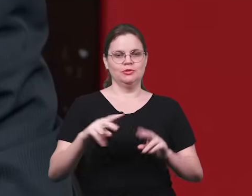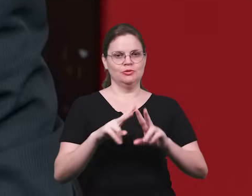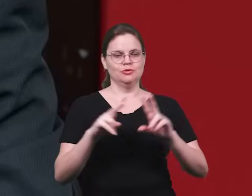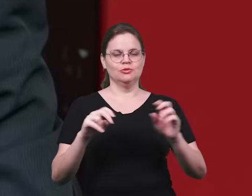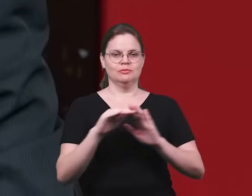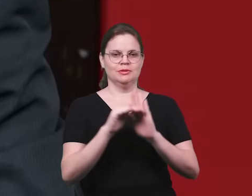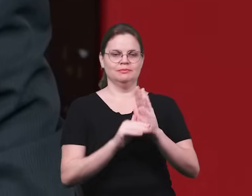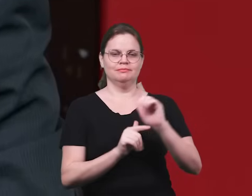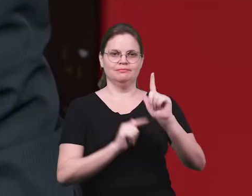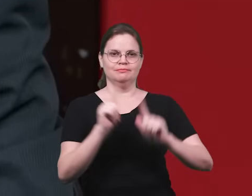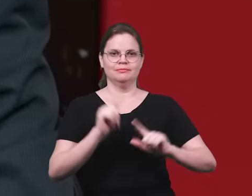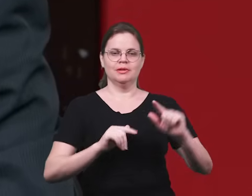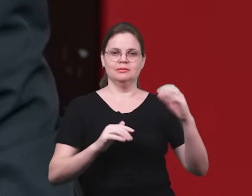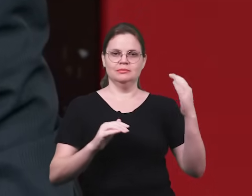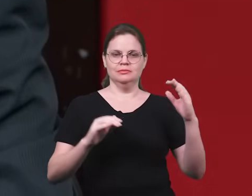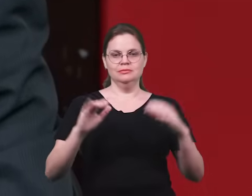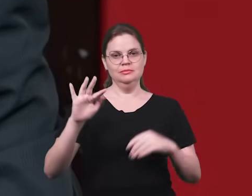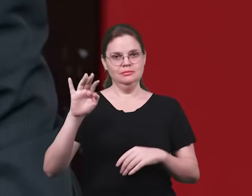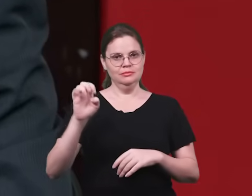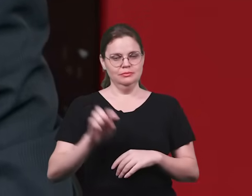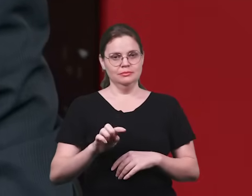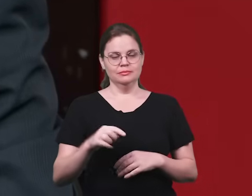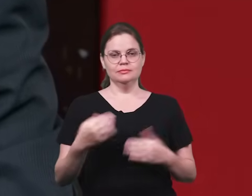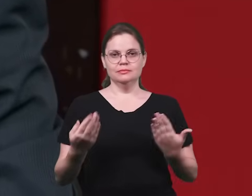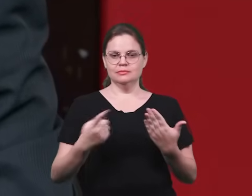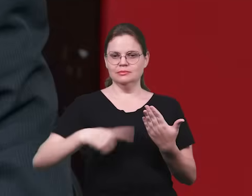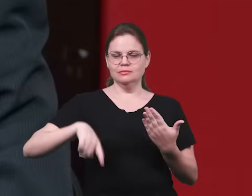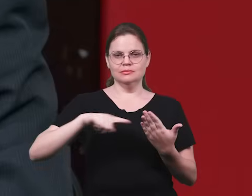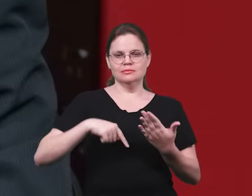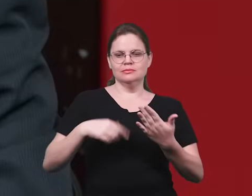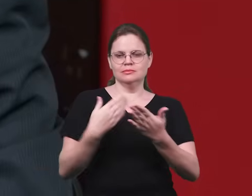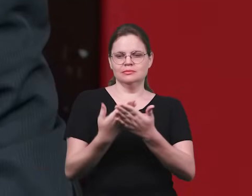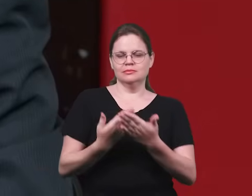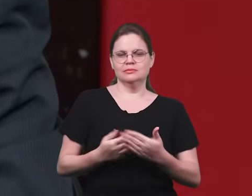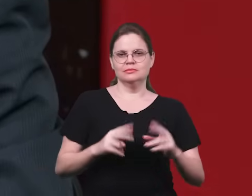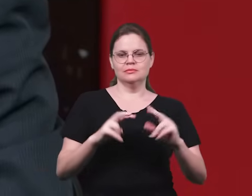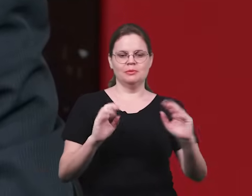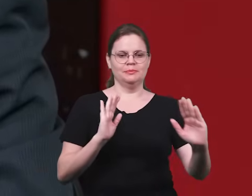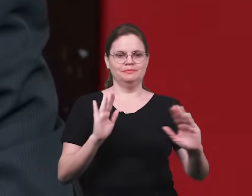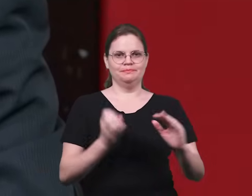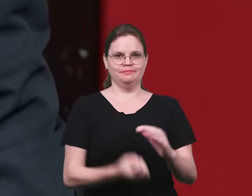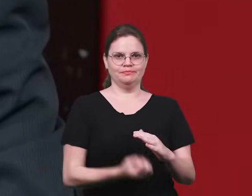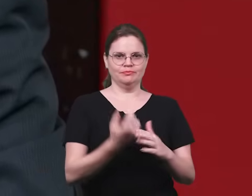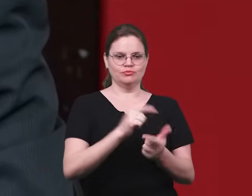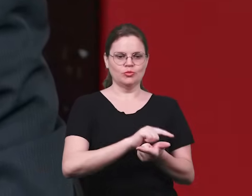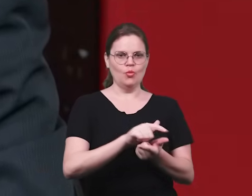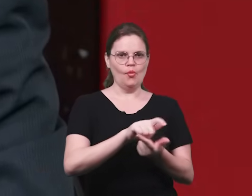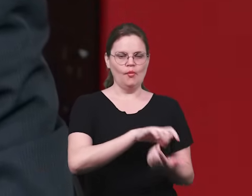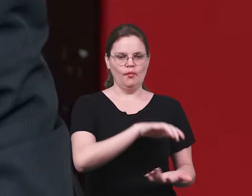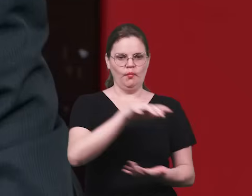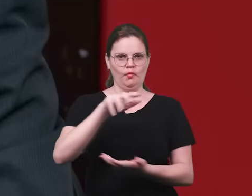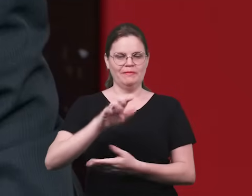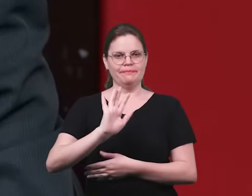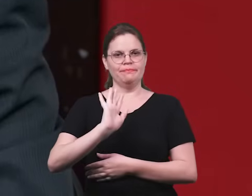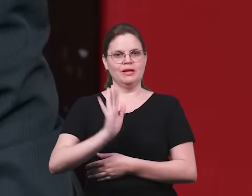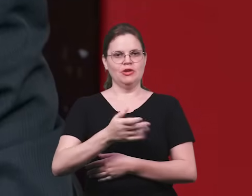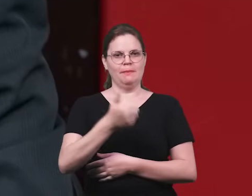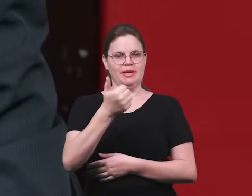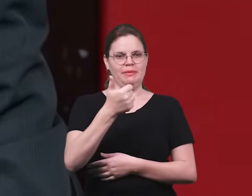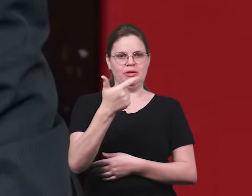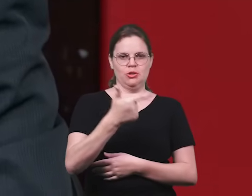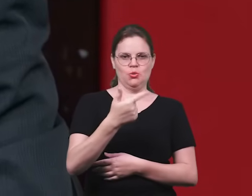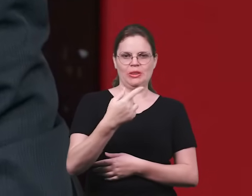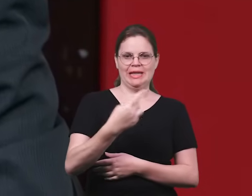Fé. Estamos tratando nesses últimos episódios sobre a criação de Deus. Falamos até o nosso